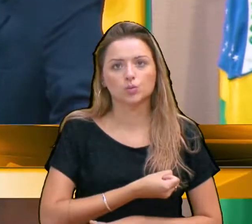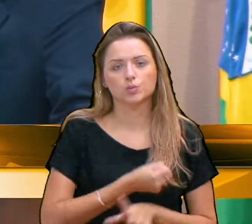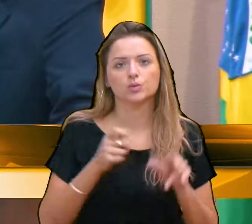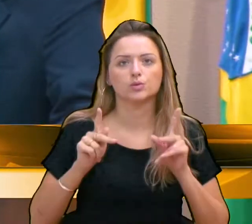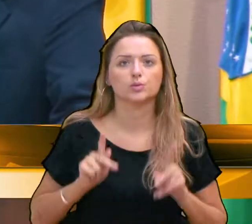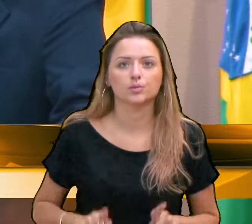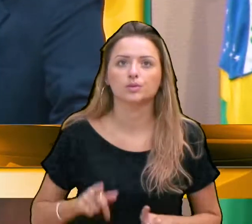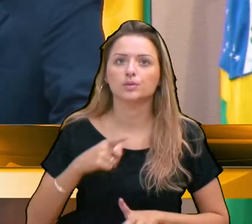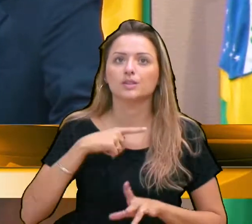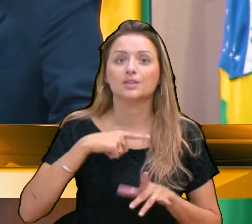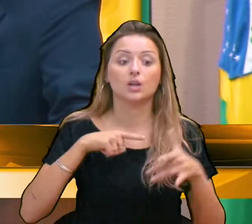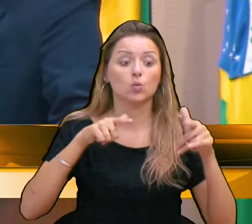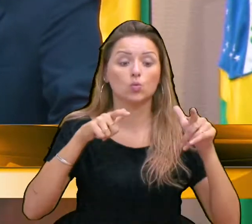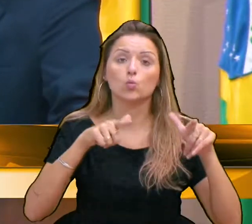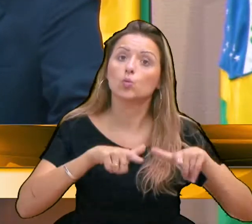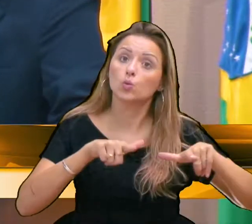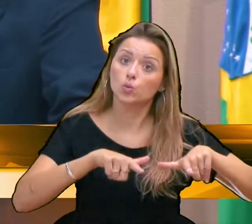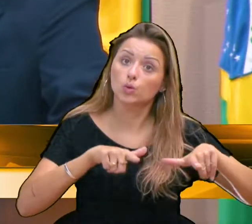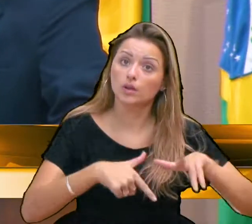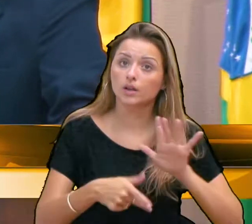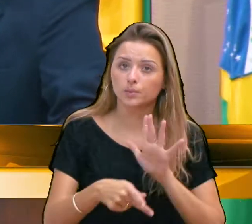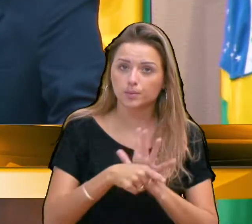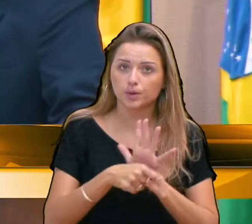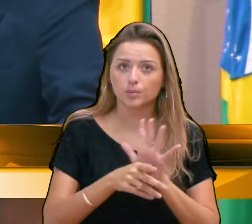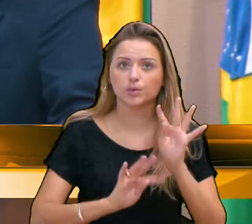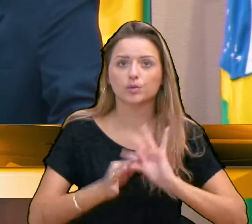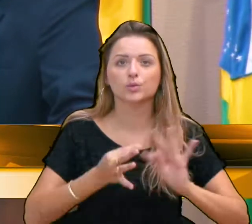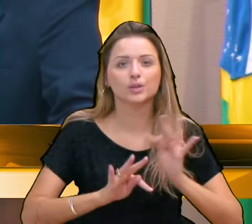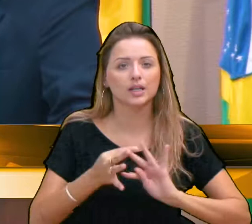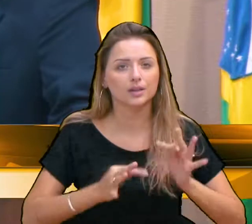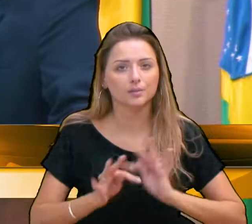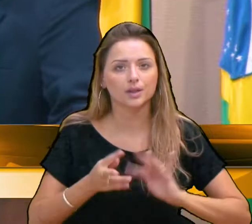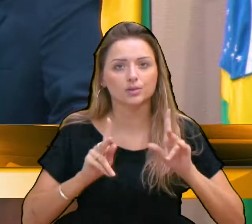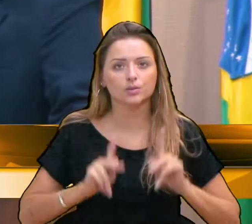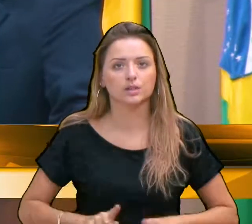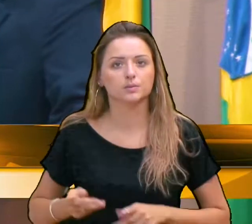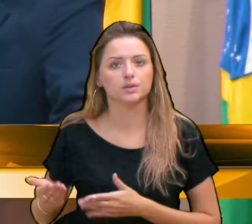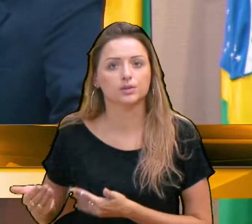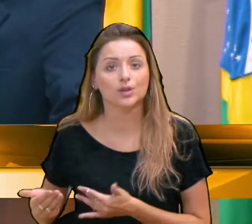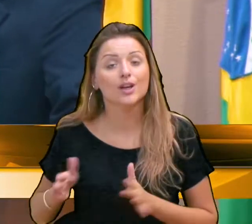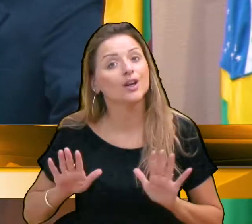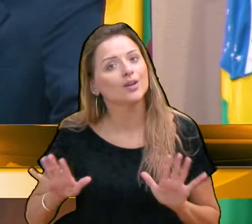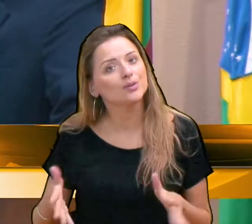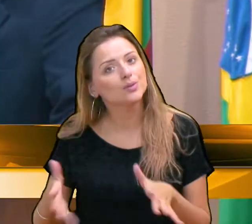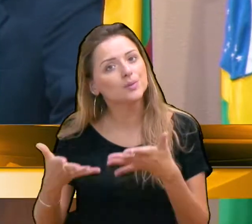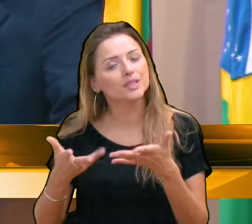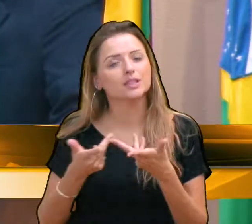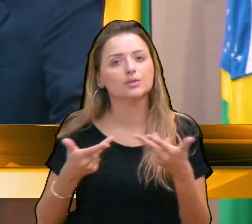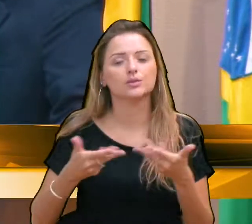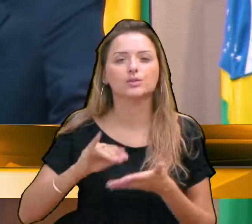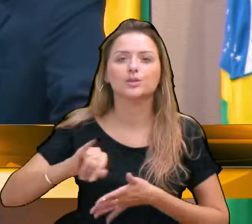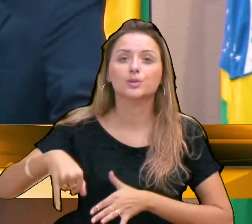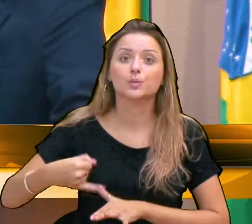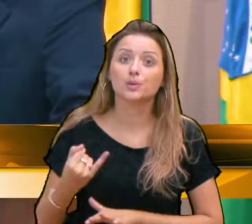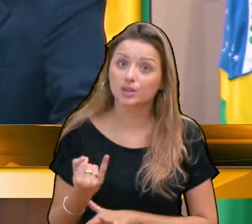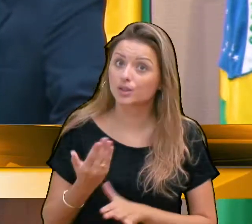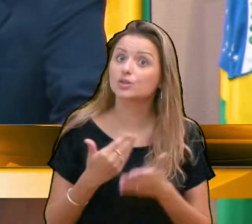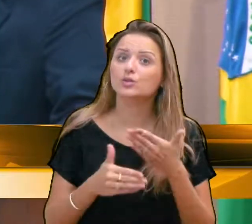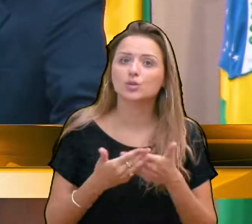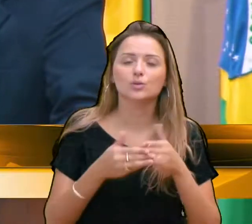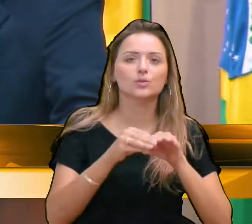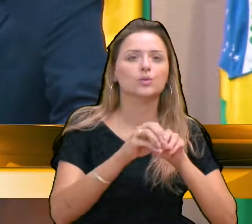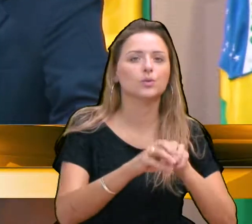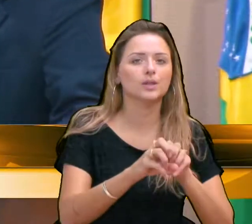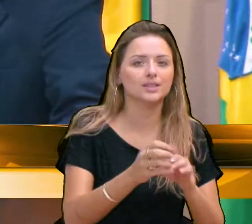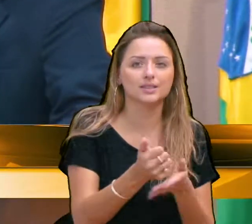centro especializado no tratamento da juventude, seja fomentando as oportunidades dela, desde a